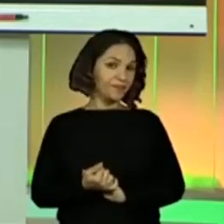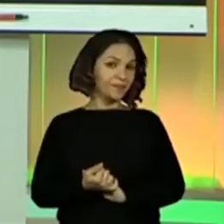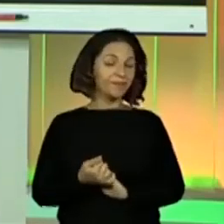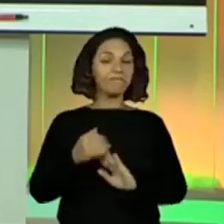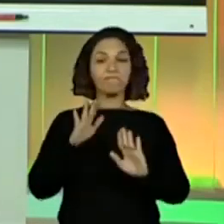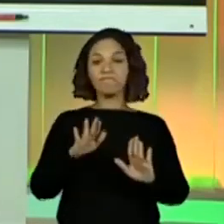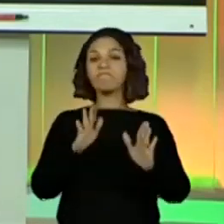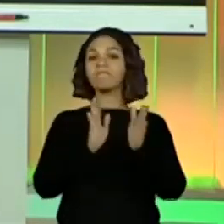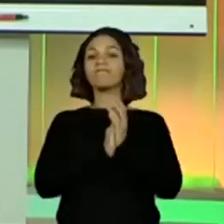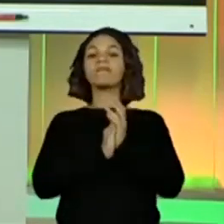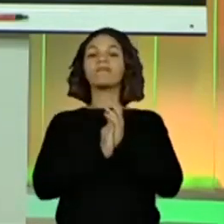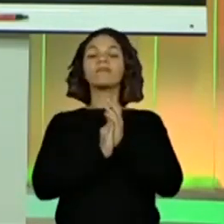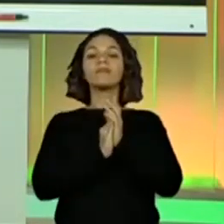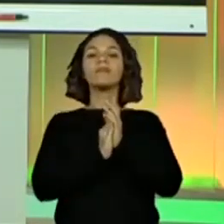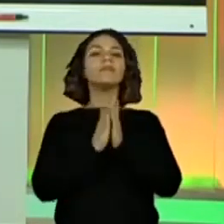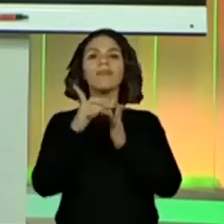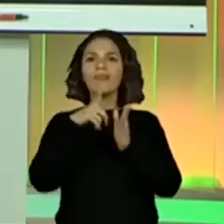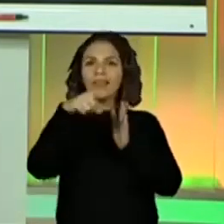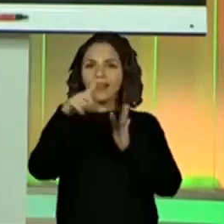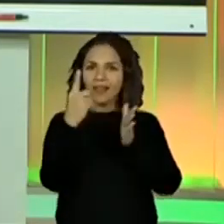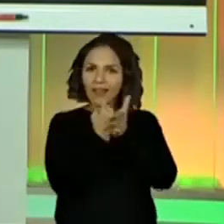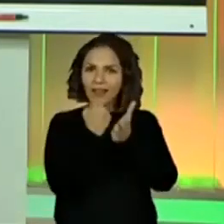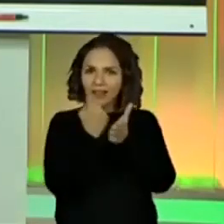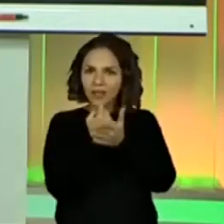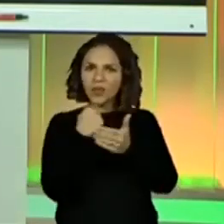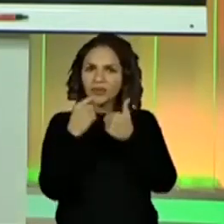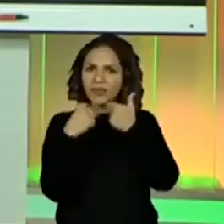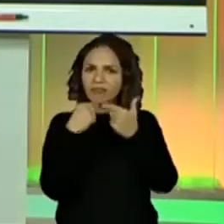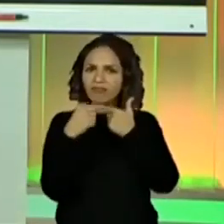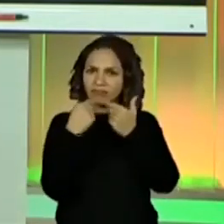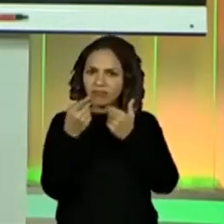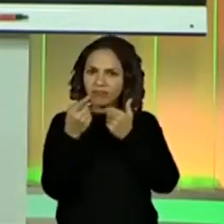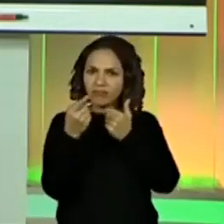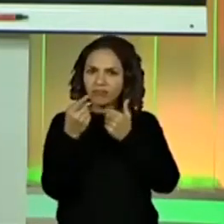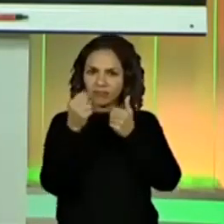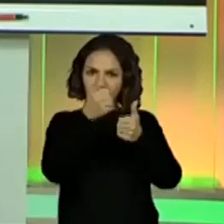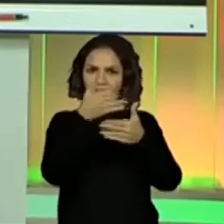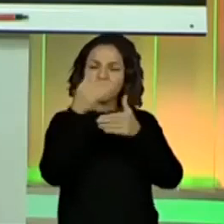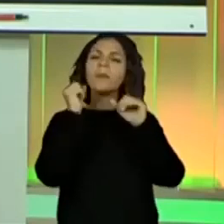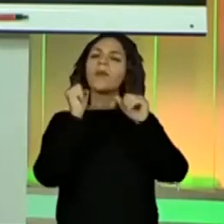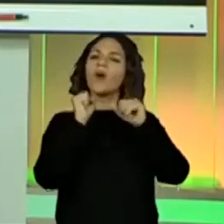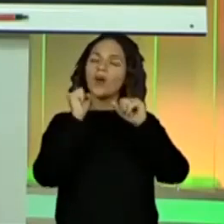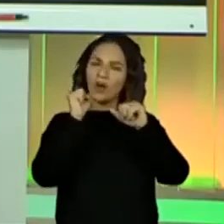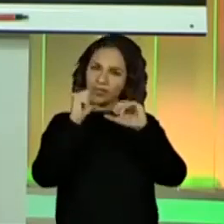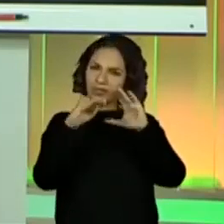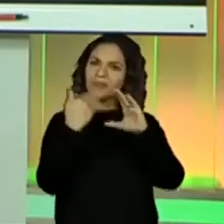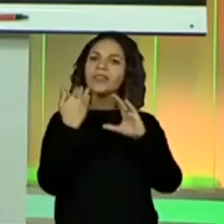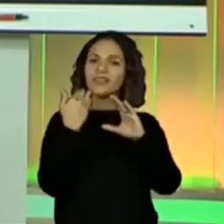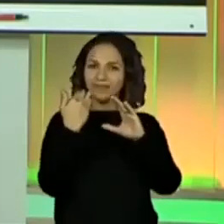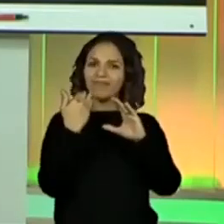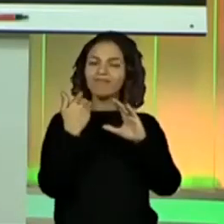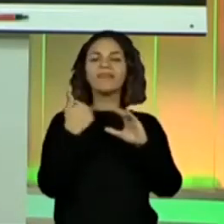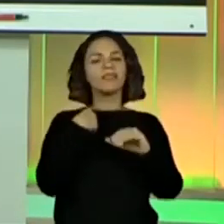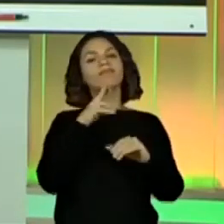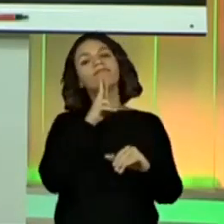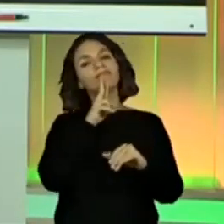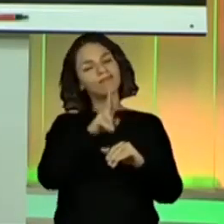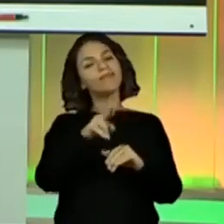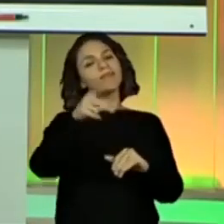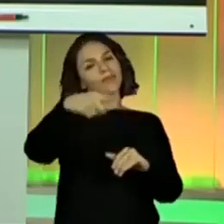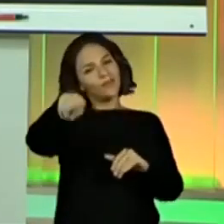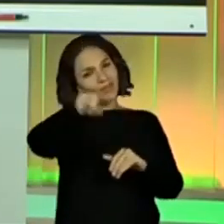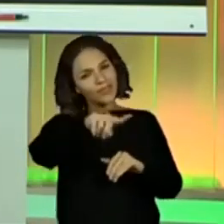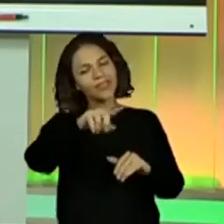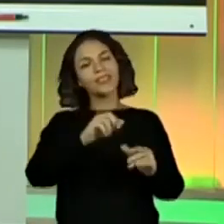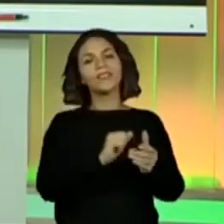Vamos lá. Tem alguma pergunta, gente? Vocês querem fazer alguma pergunta para mim aqui no chat? Pode fazer, tá bom? Eu vou respondendo para vocês